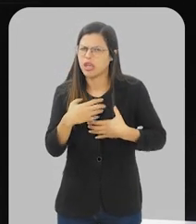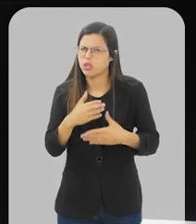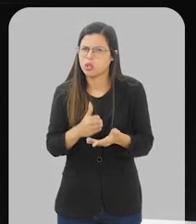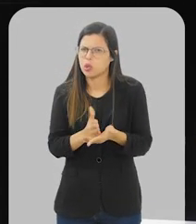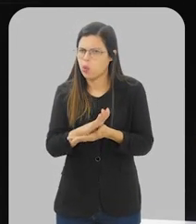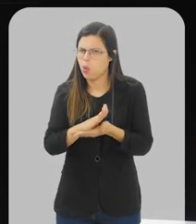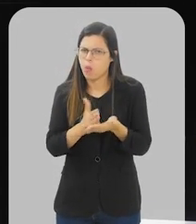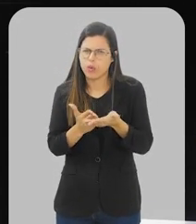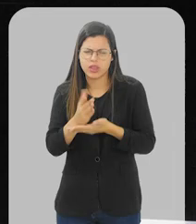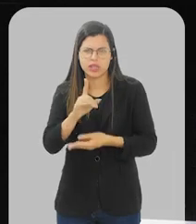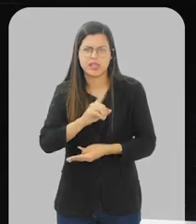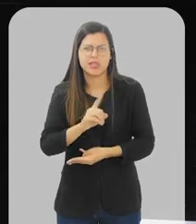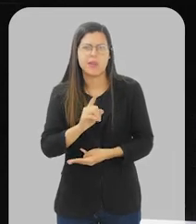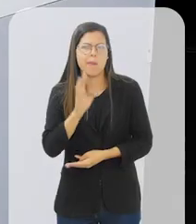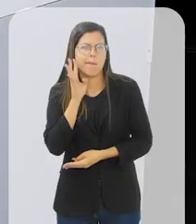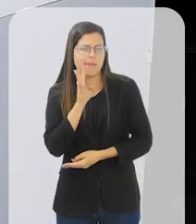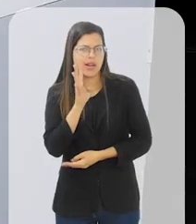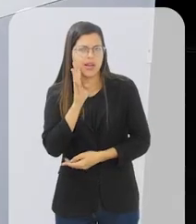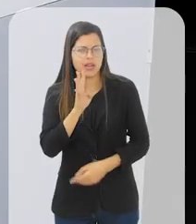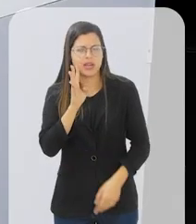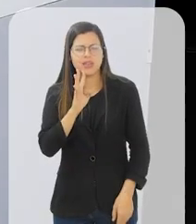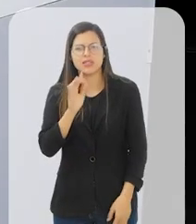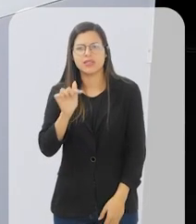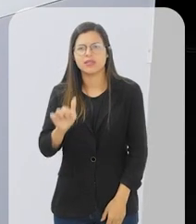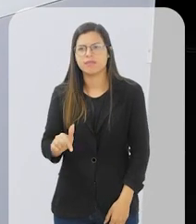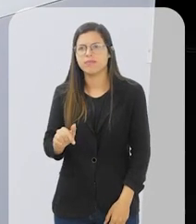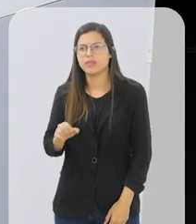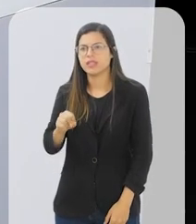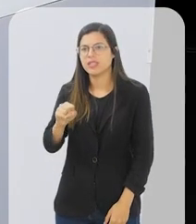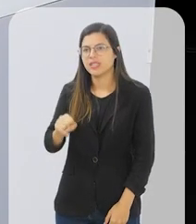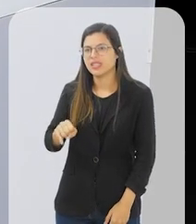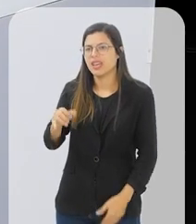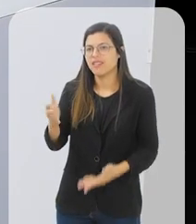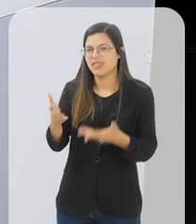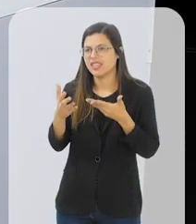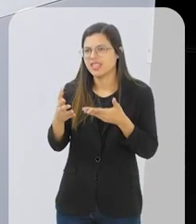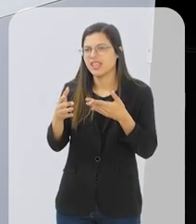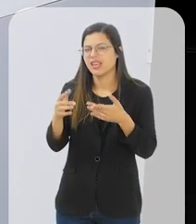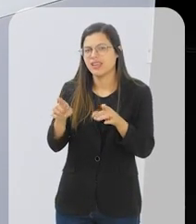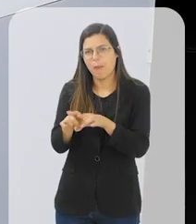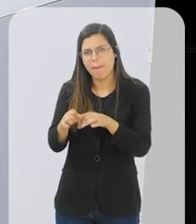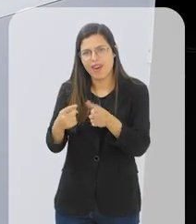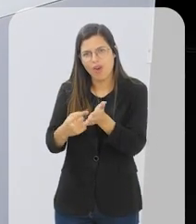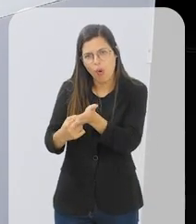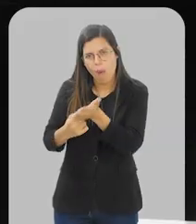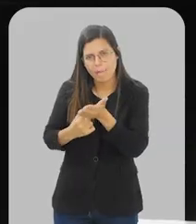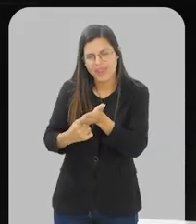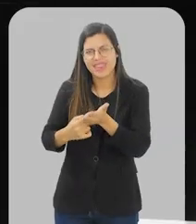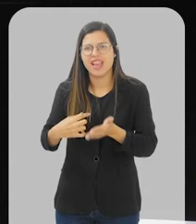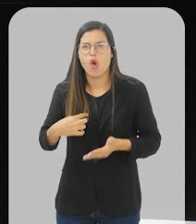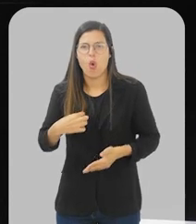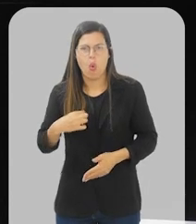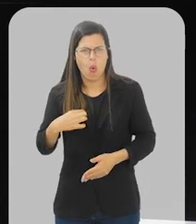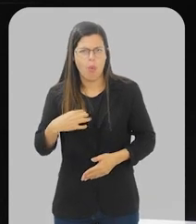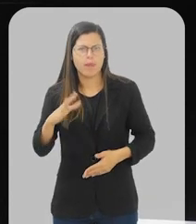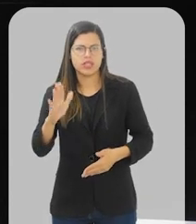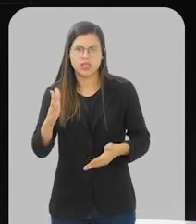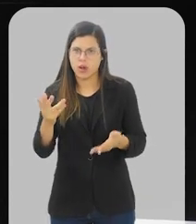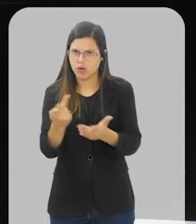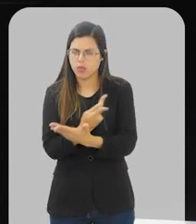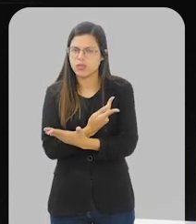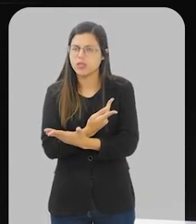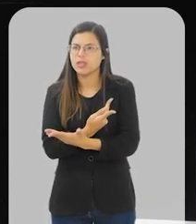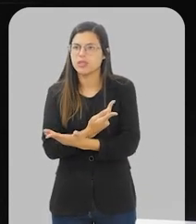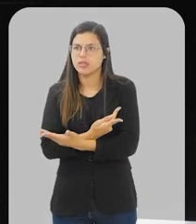sente incomodada, entendeu? E é bem bacana. Se a rainha um dia quiser combinar roupa comigo, já aconteceu